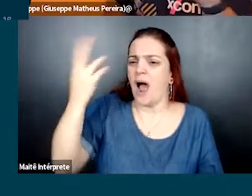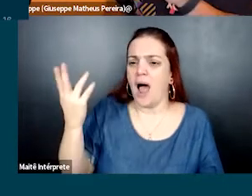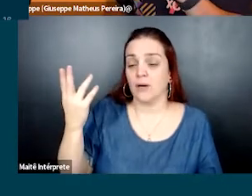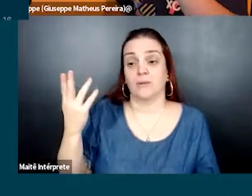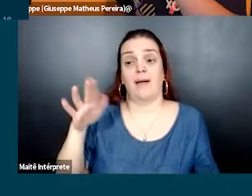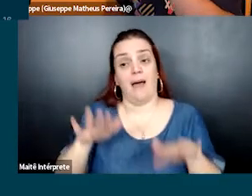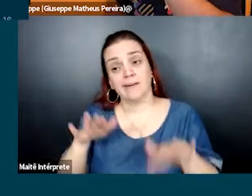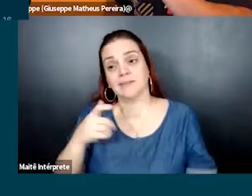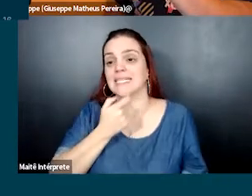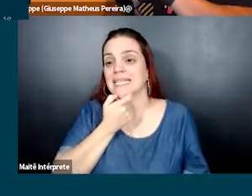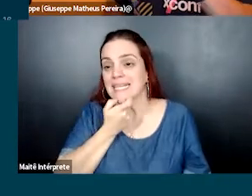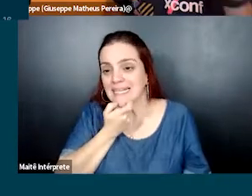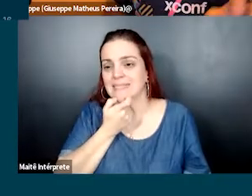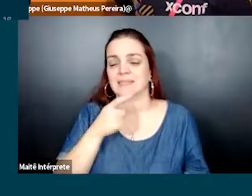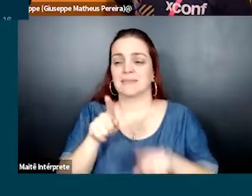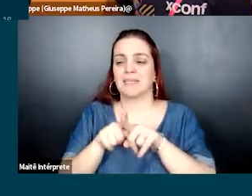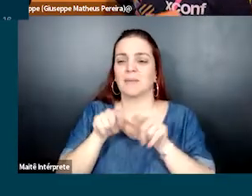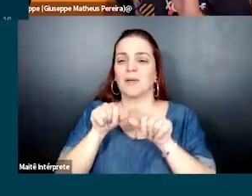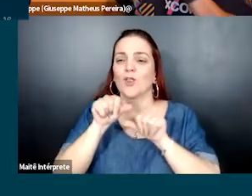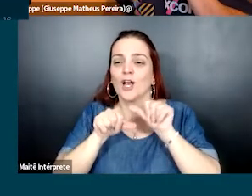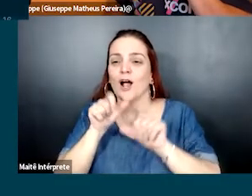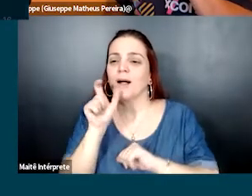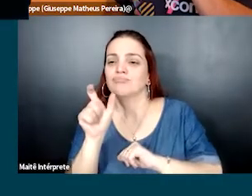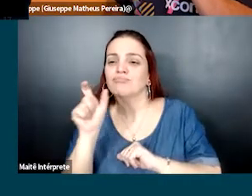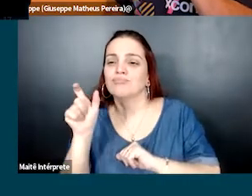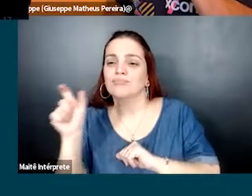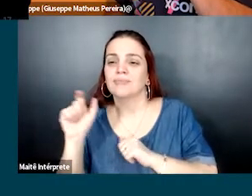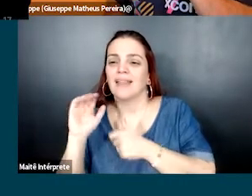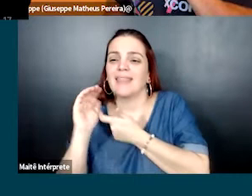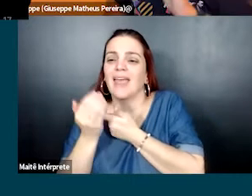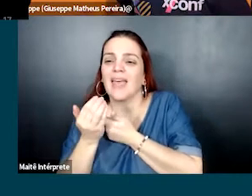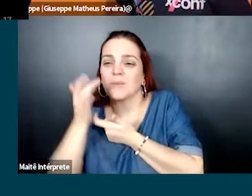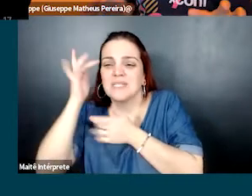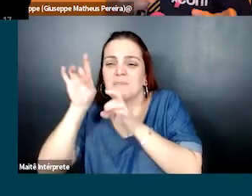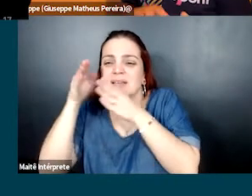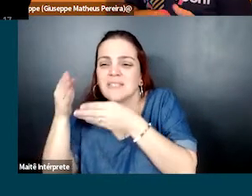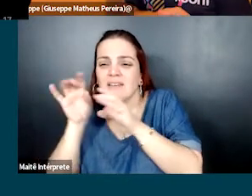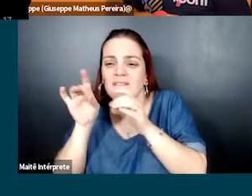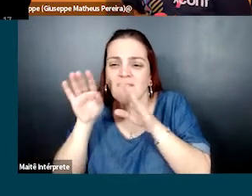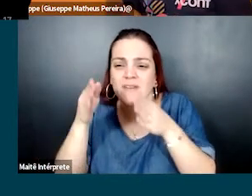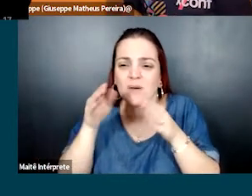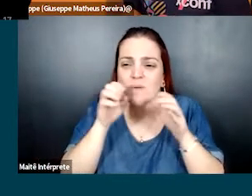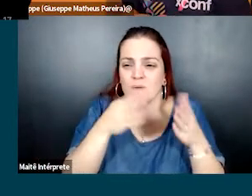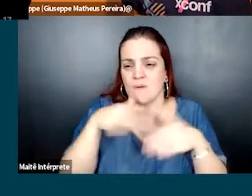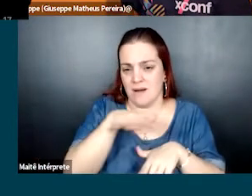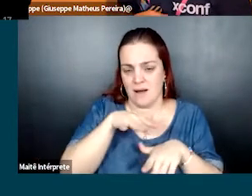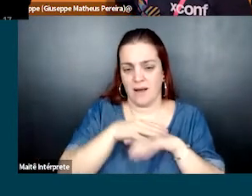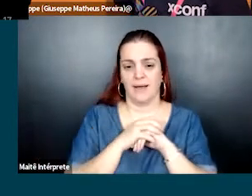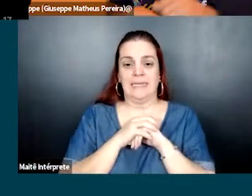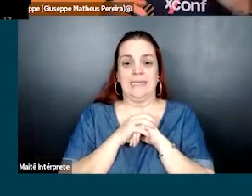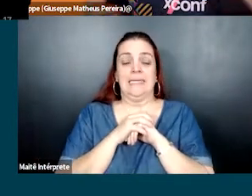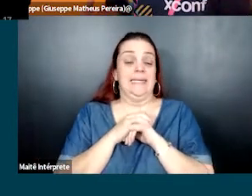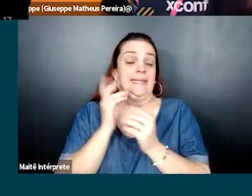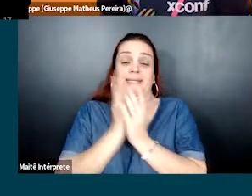né? Não só a questão do inglês, mas a troca de termos também, né? E a gente sempre cai nesse dilema